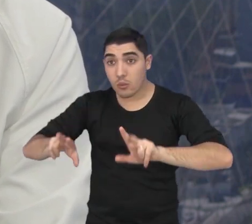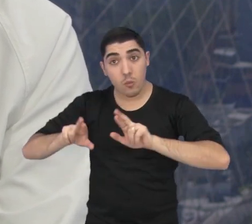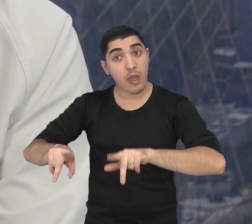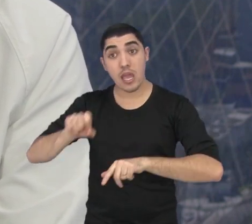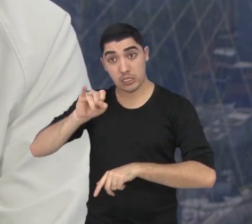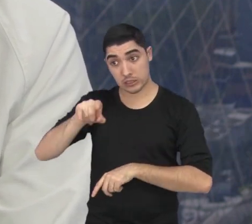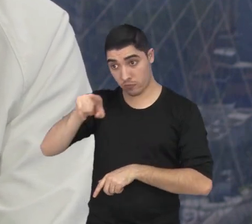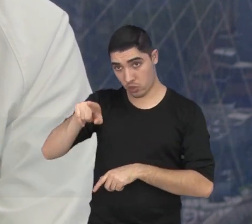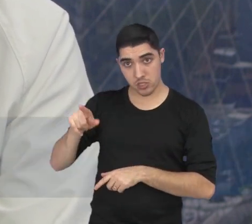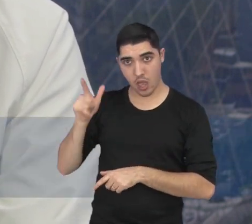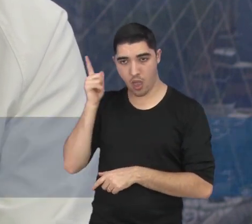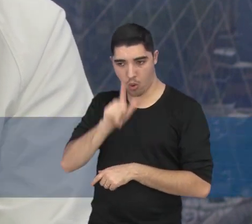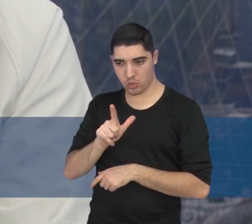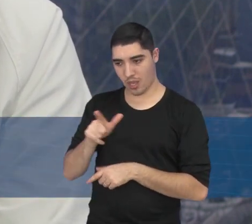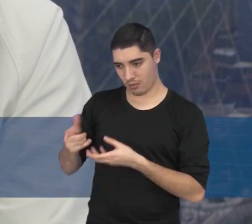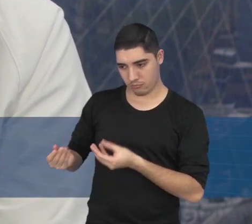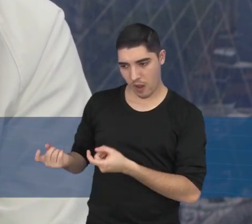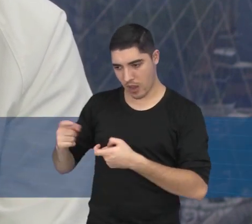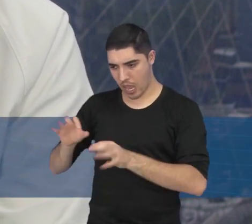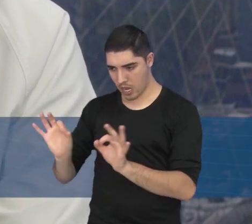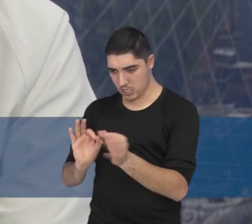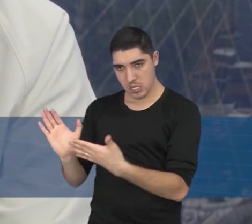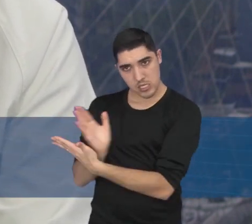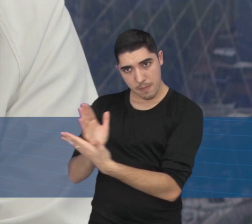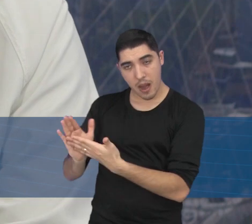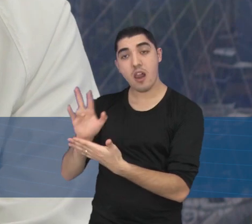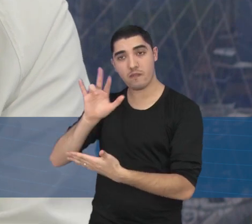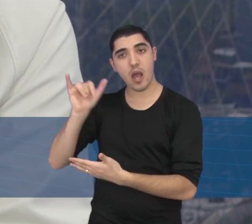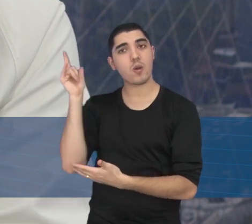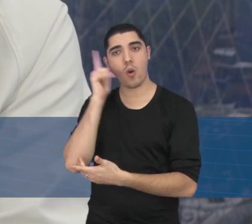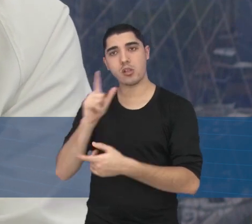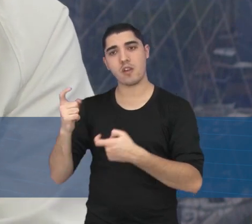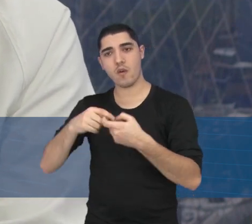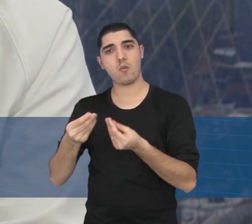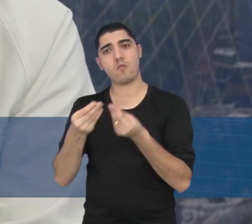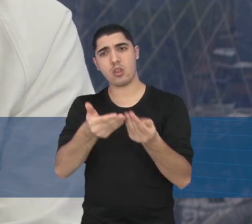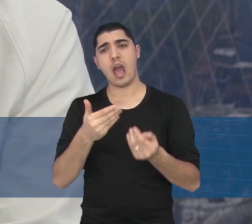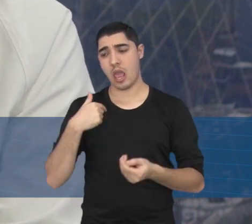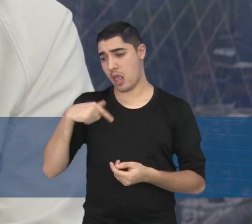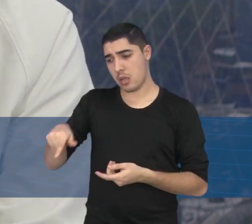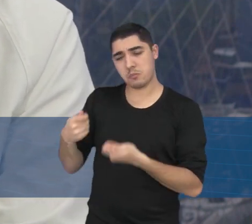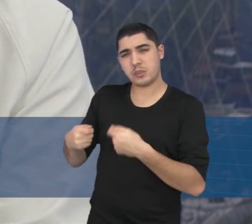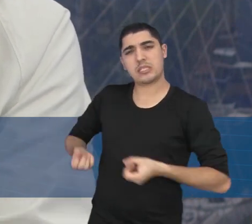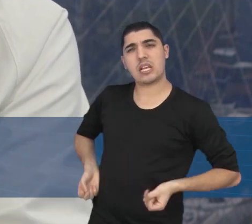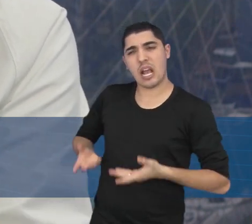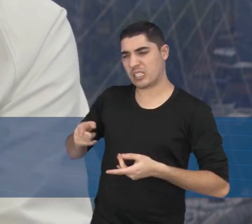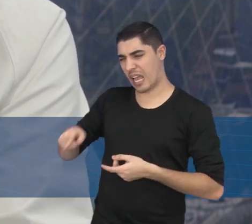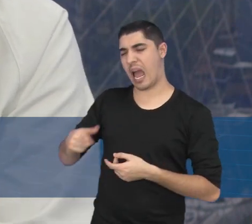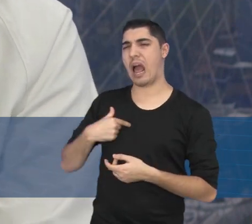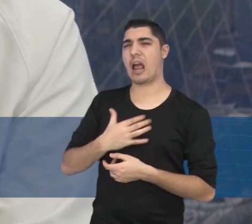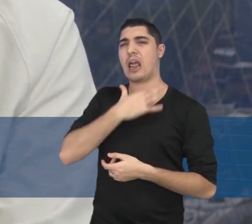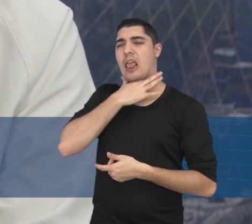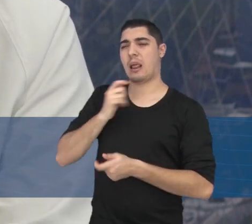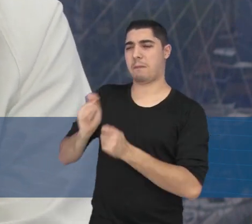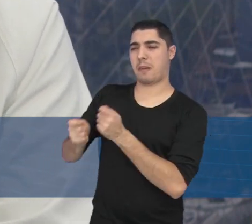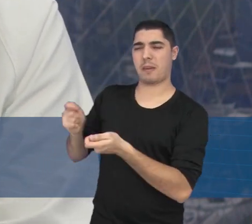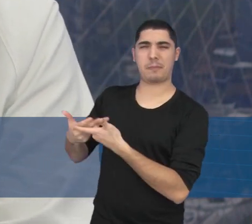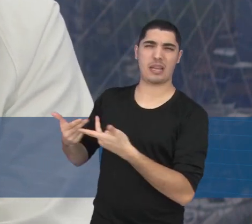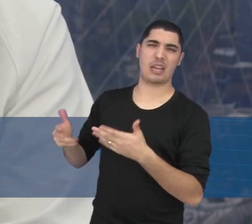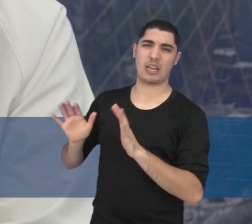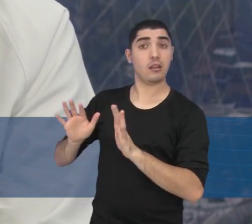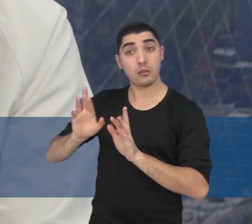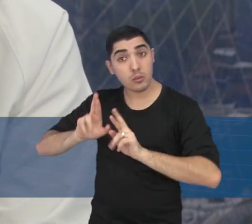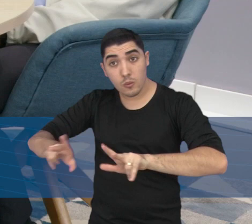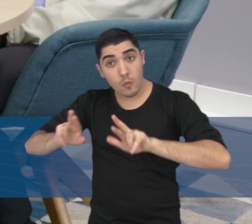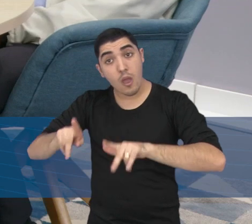prazo, você já vai ter um retorno muito melhor do que exatamente. Então eu não vou gastar nisso daqui porque isso é considerado como despesa. E não investimento,